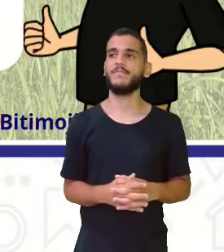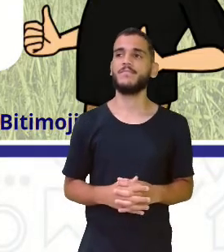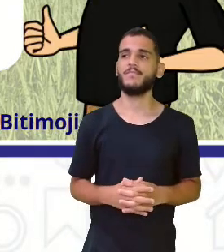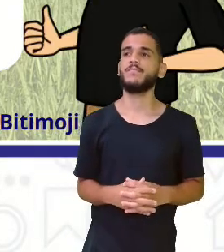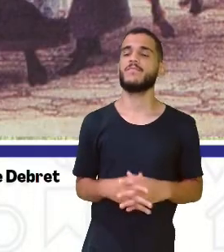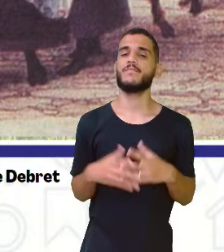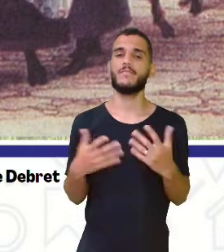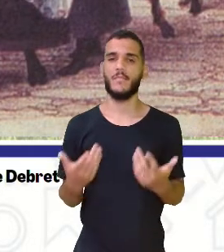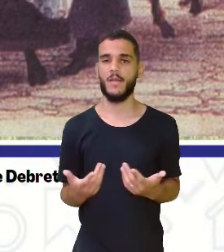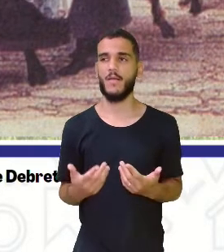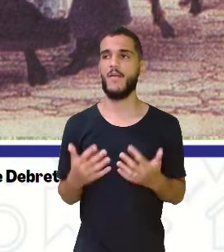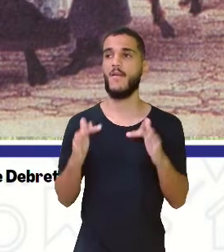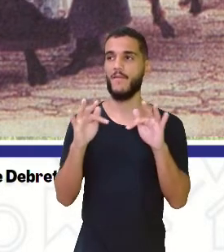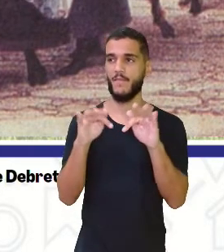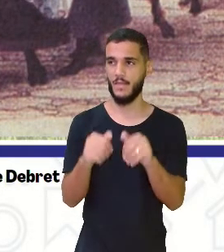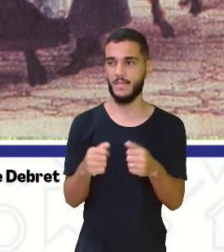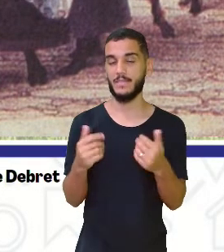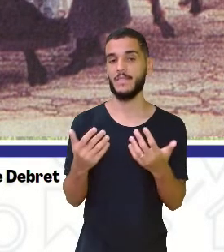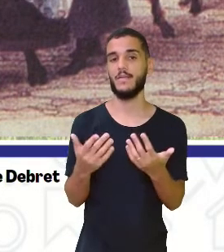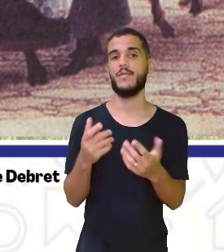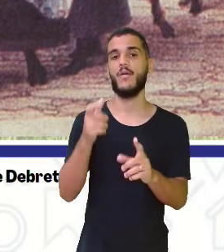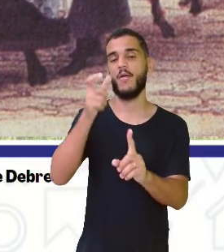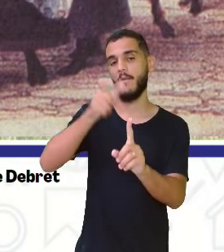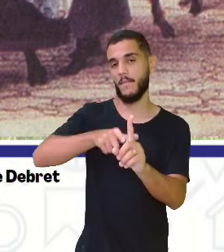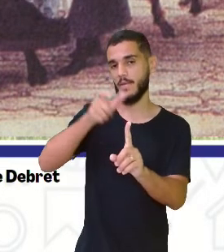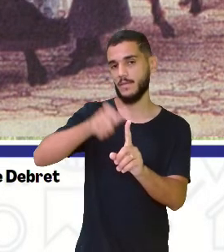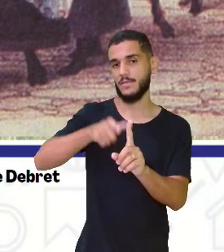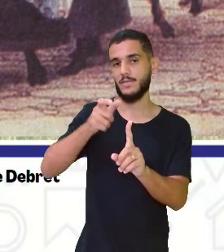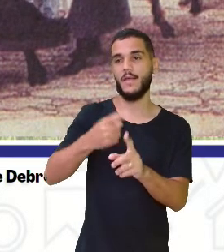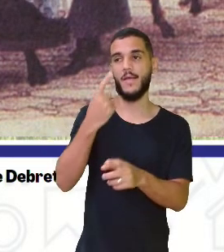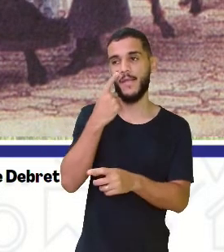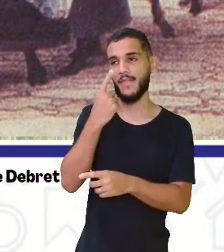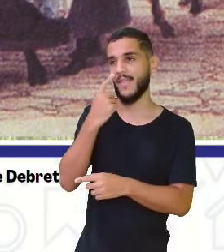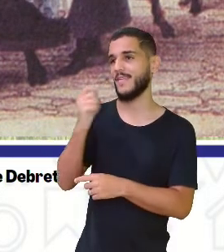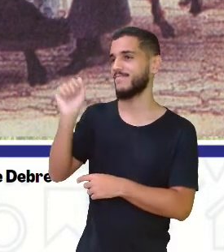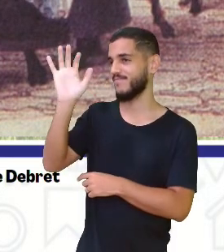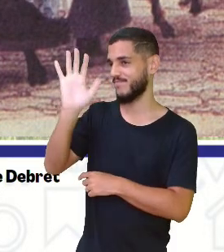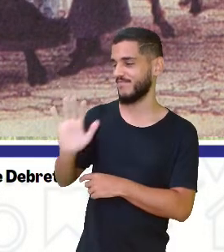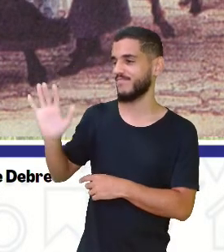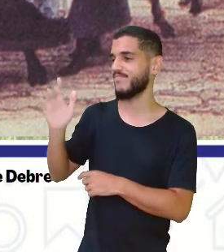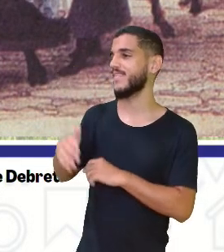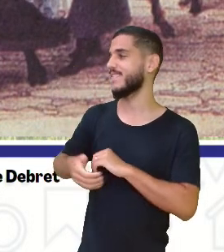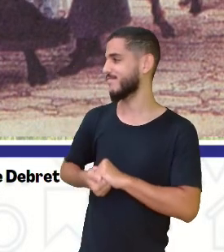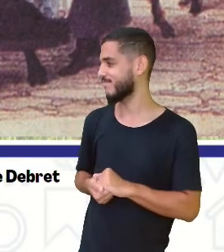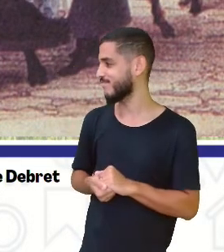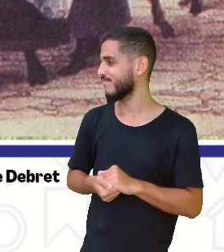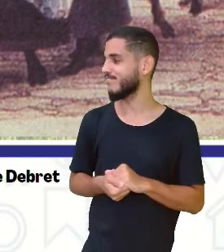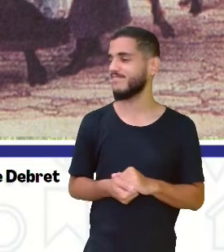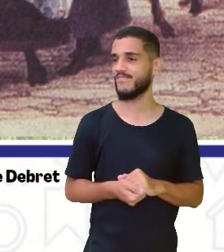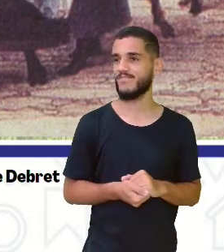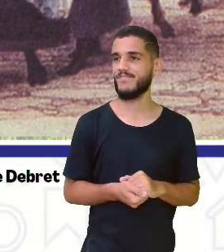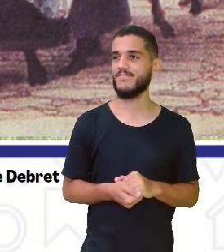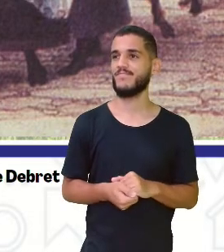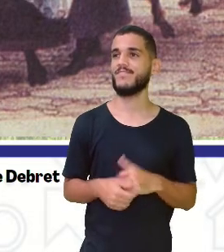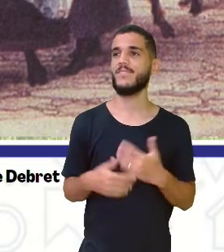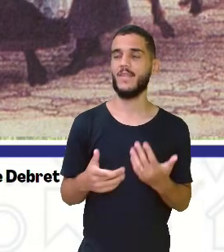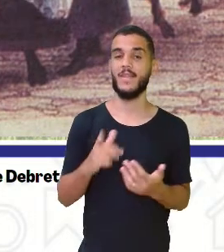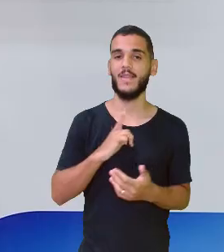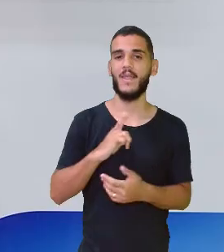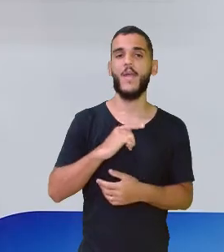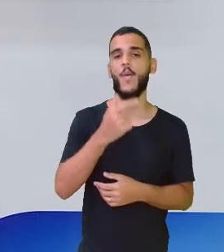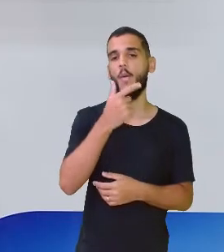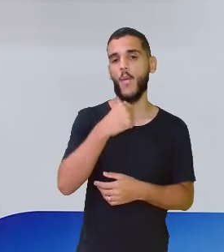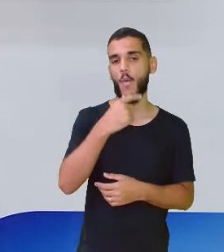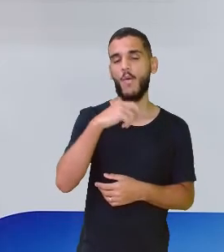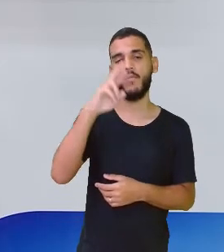Por fim, para a gente encerrar, os personagens. Eu trouxe uma imagem aí que retrata os personagens. Vê? Geralmente à frente o senhor